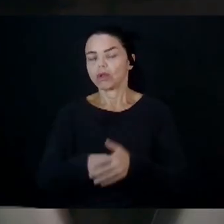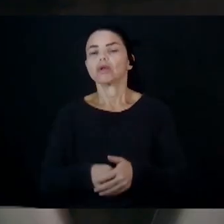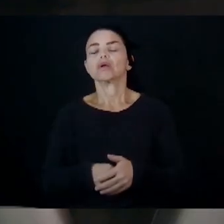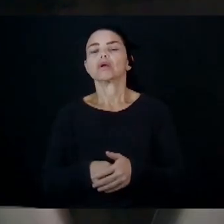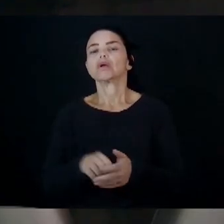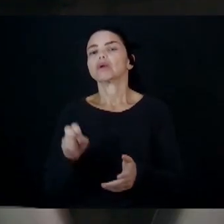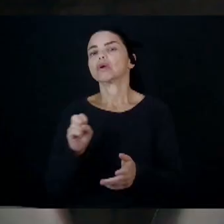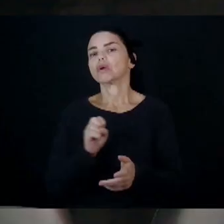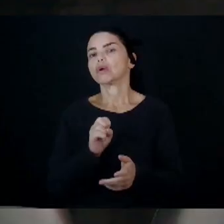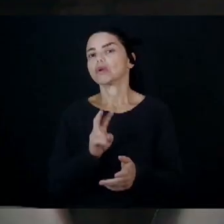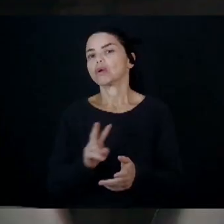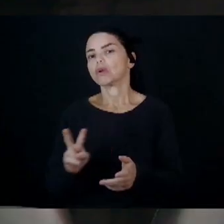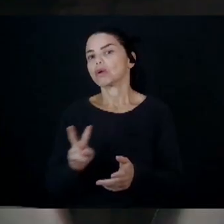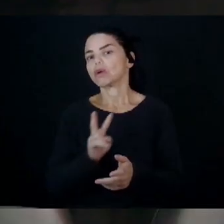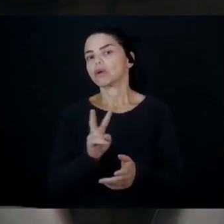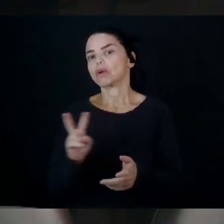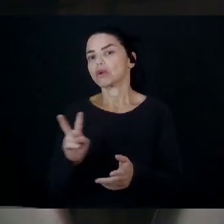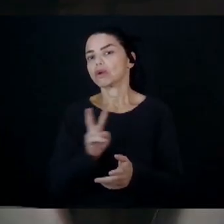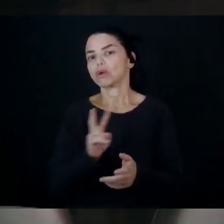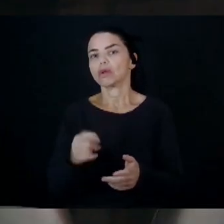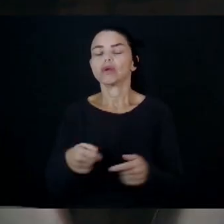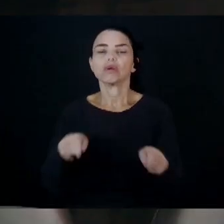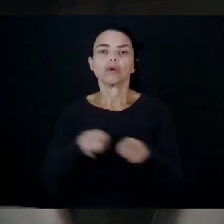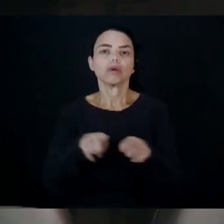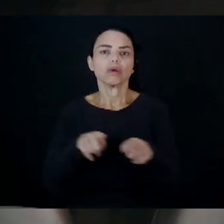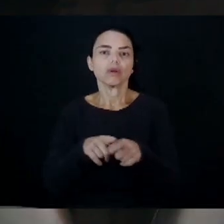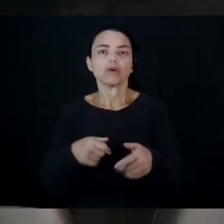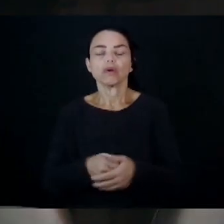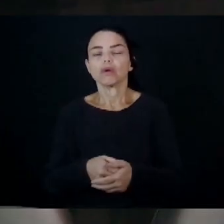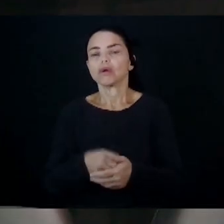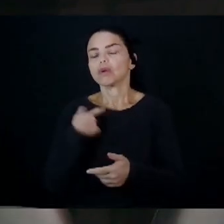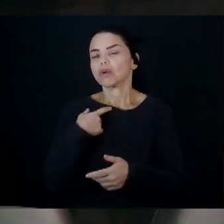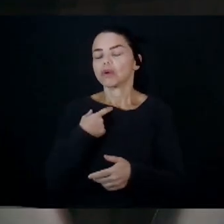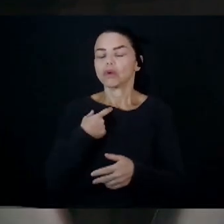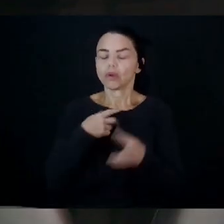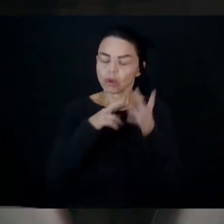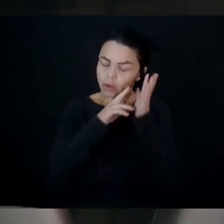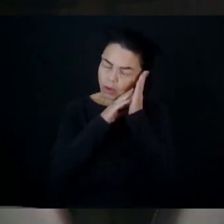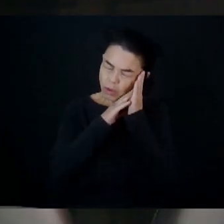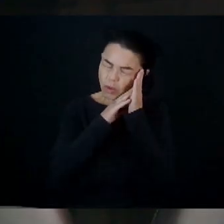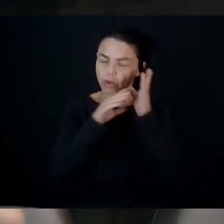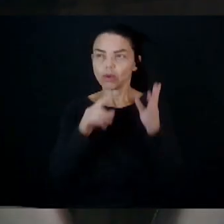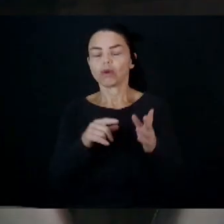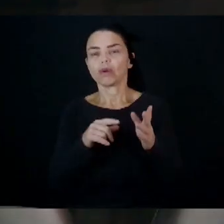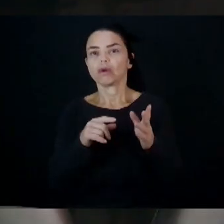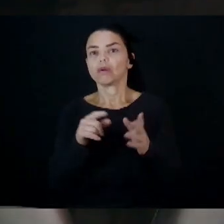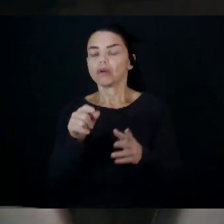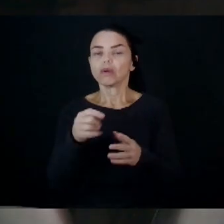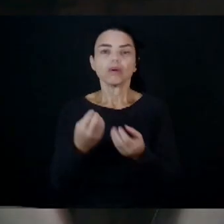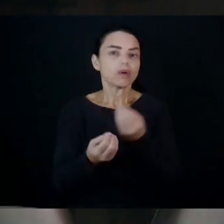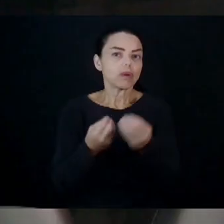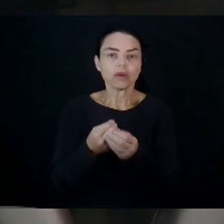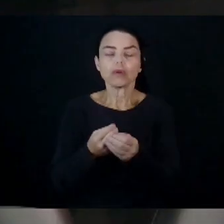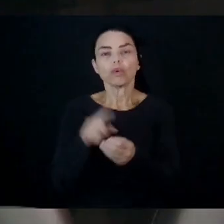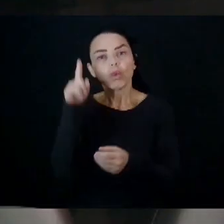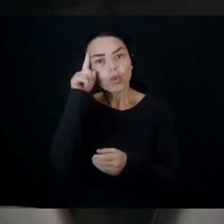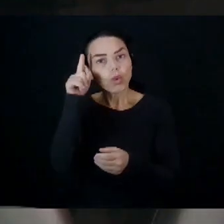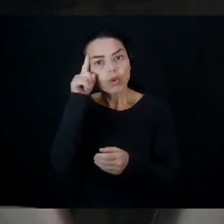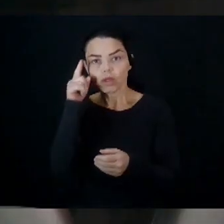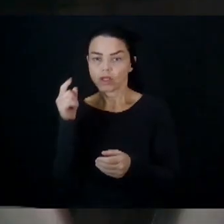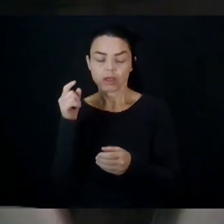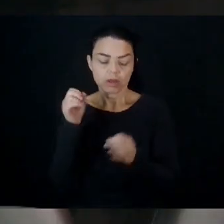Mas associado a isso, também tem que ver como está o seu sono. Tem que ver como que está a sua rotina. Seu